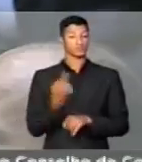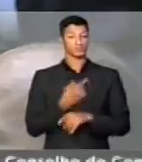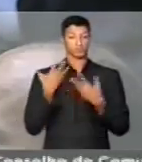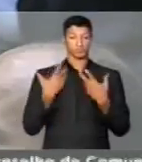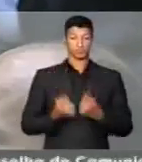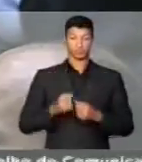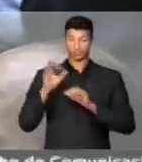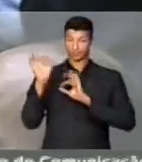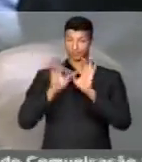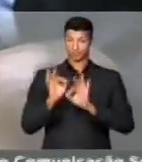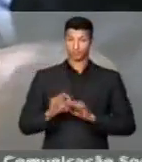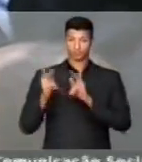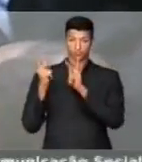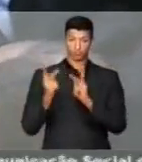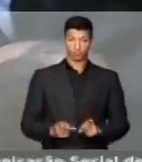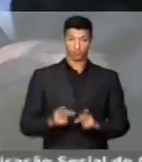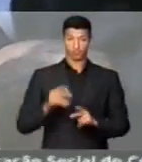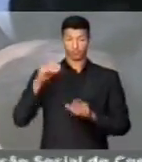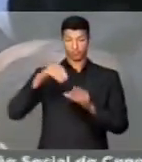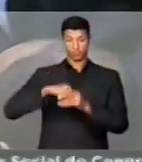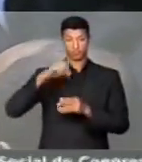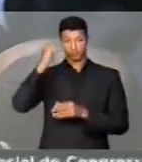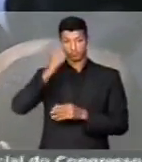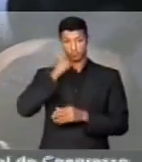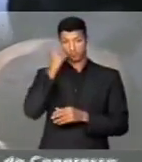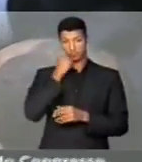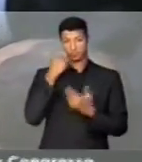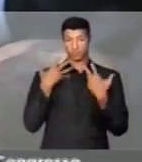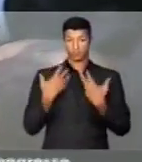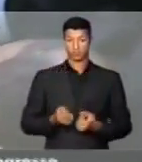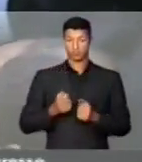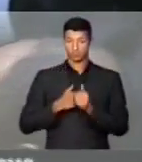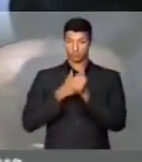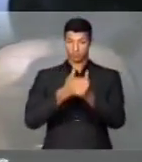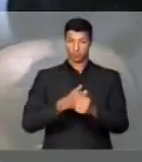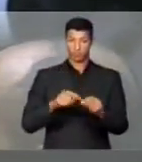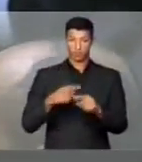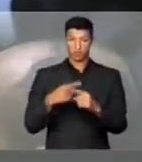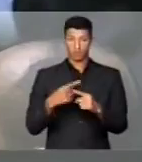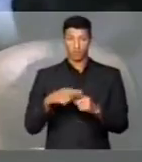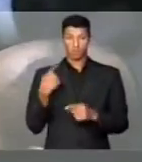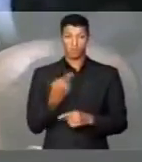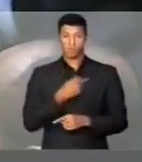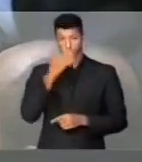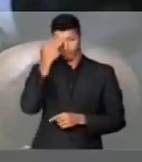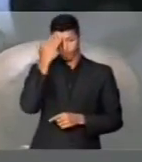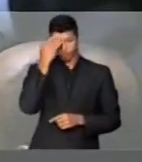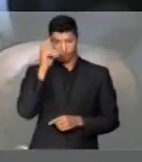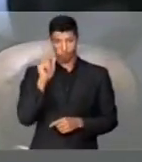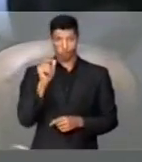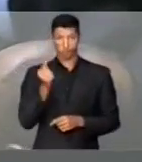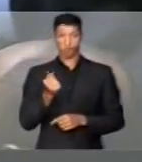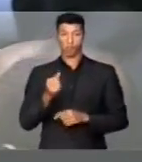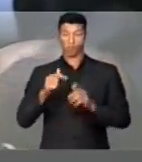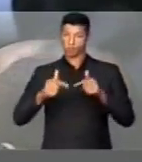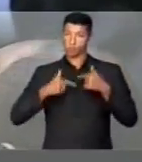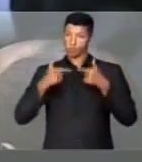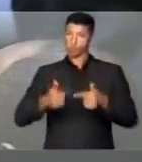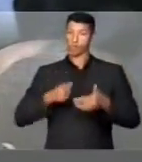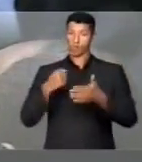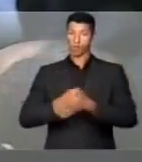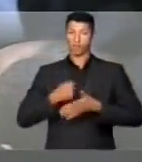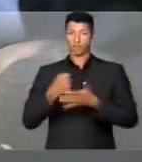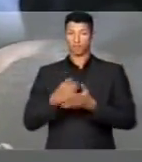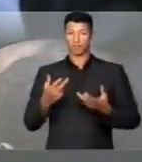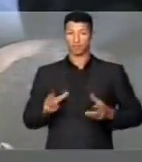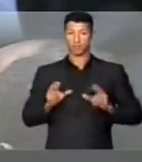vamos aperfeiçoar o projeto no Senado e vamos acompanhar, porque nós entendemos que uma luta de combate